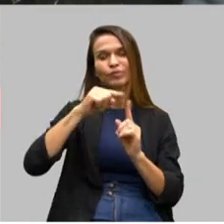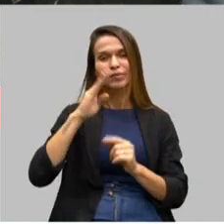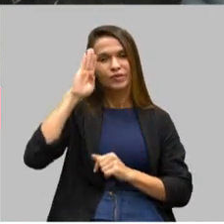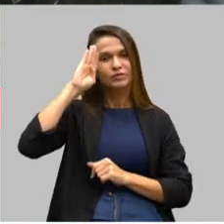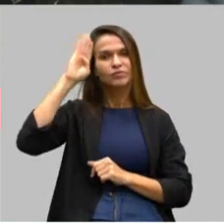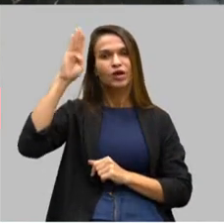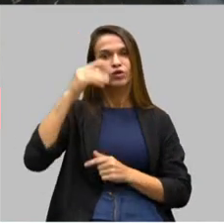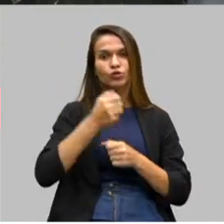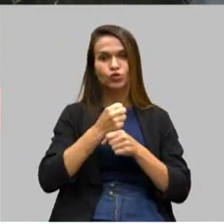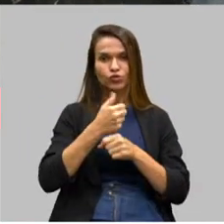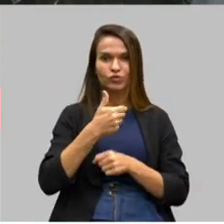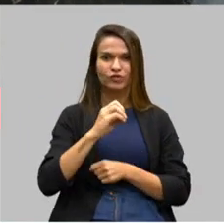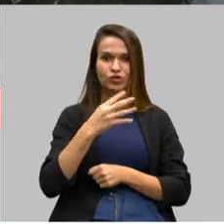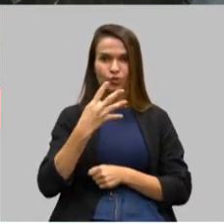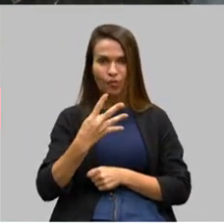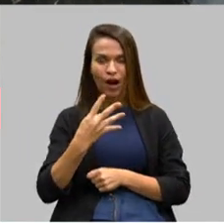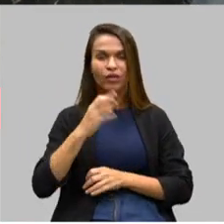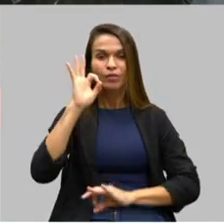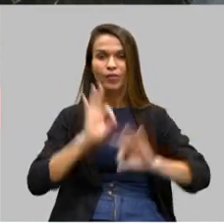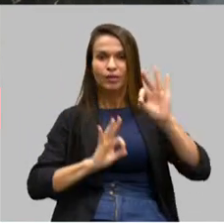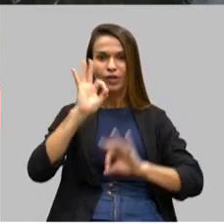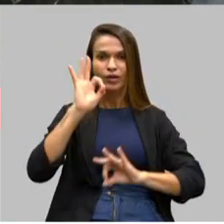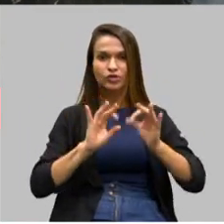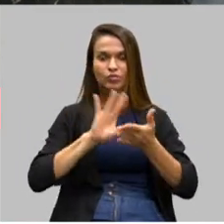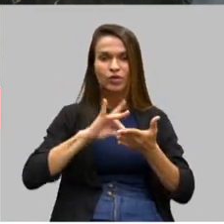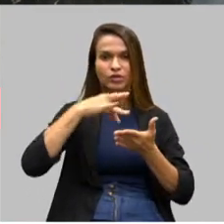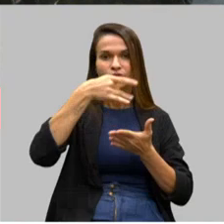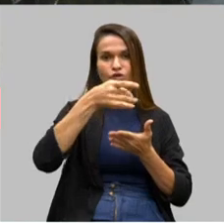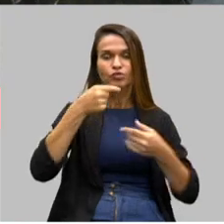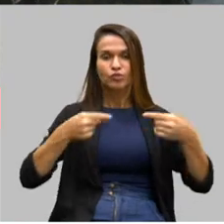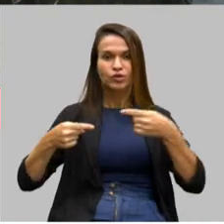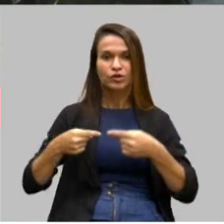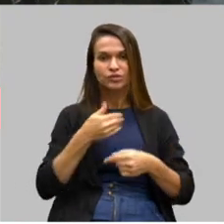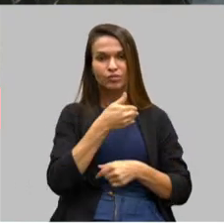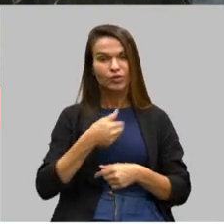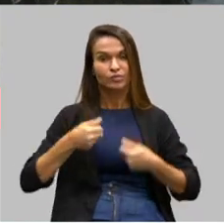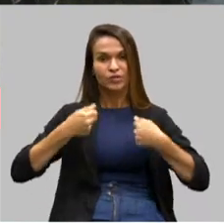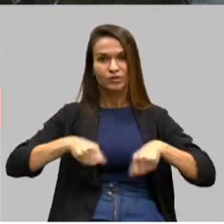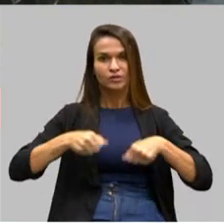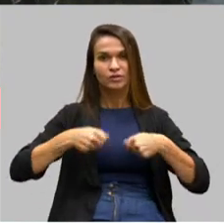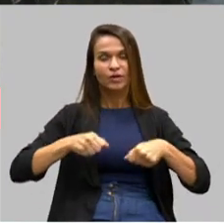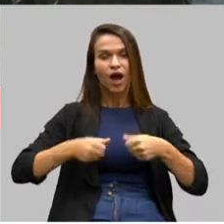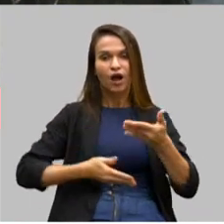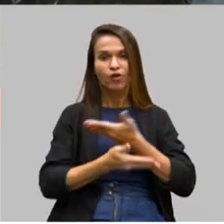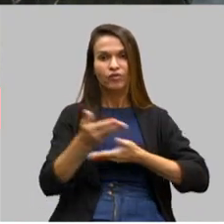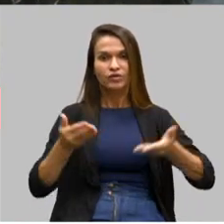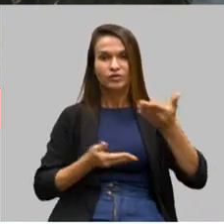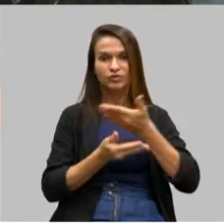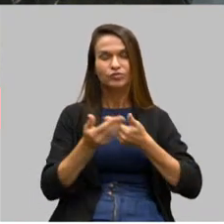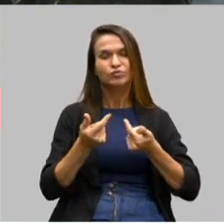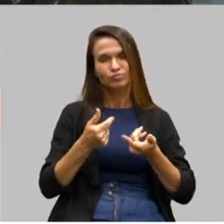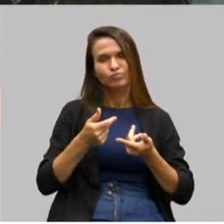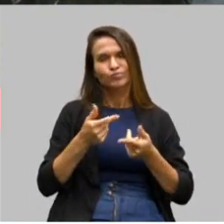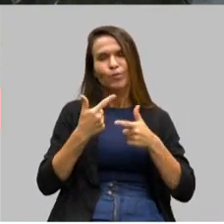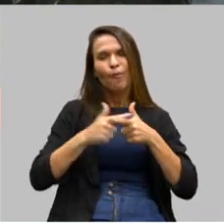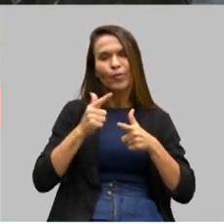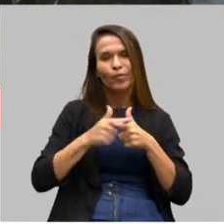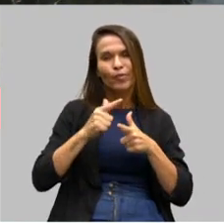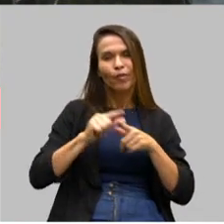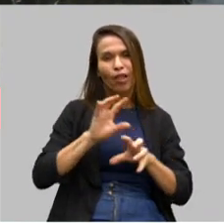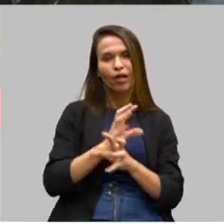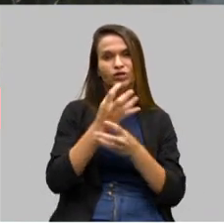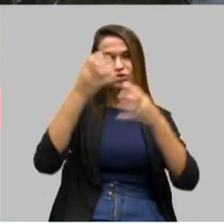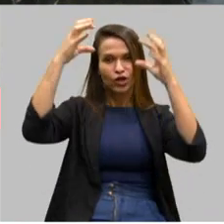para 2024 a preparação de uma agenda de políticas públicas necessárias à convivência com os efeitos da seca e da chuva